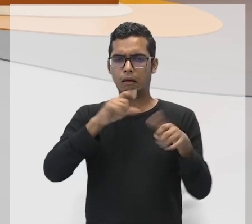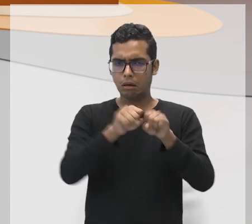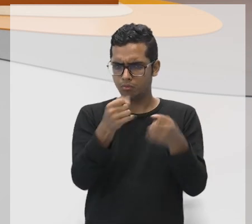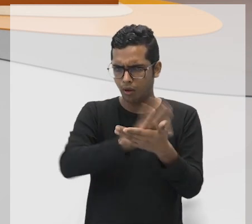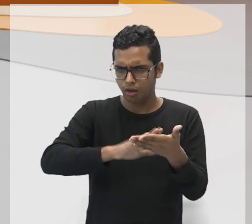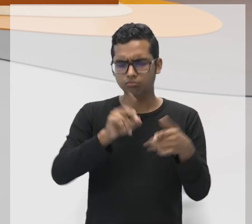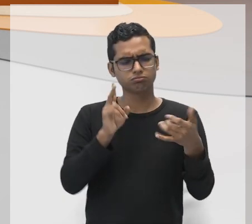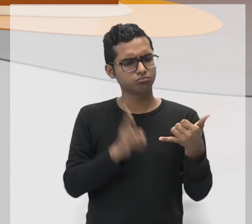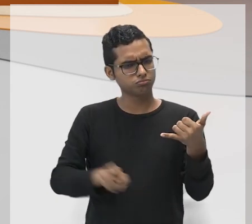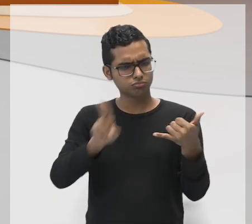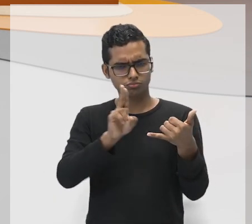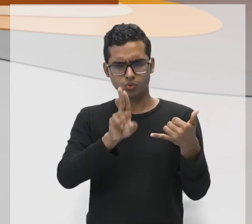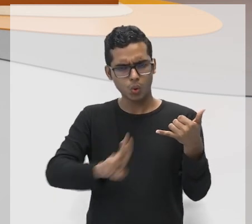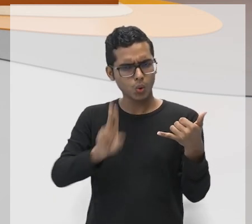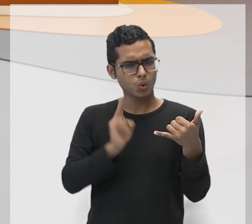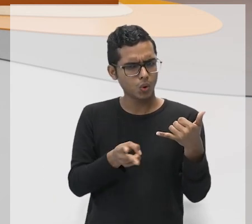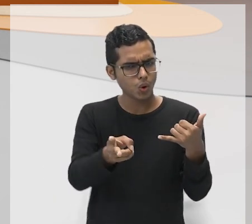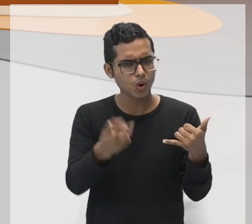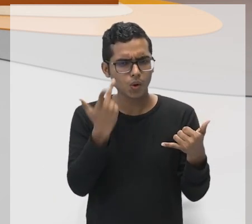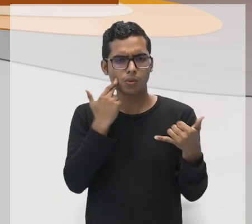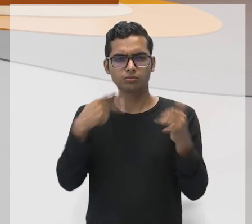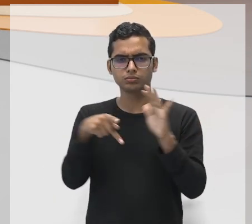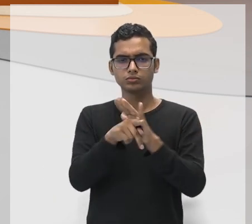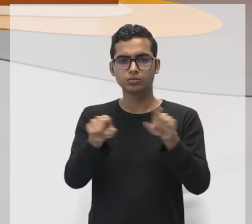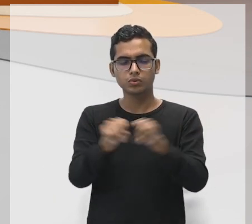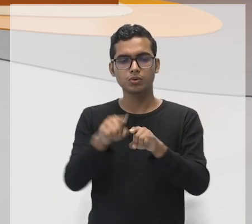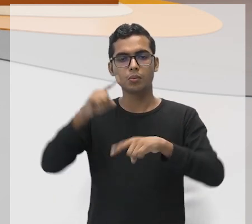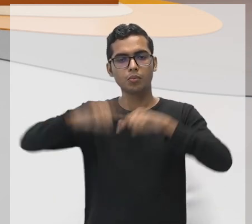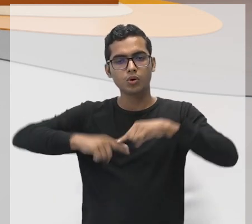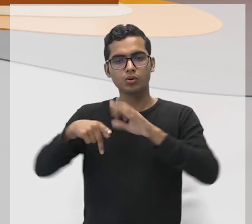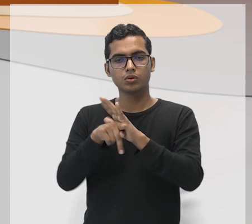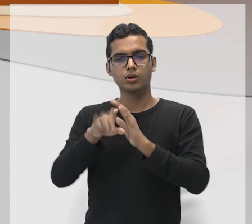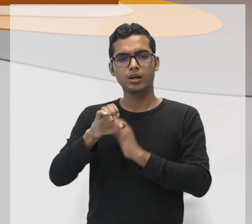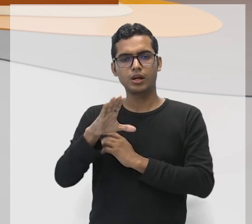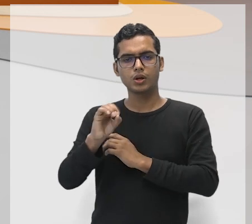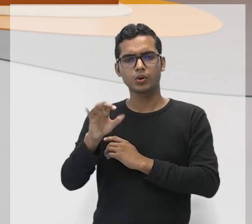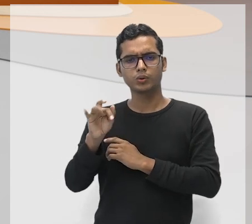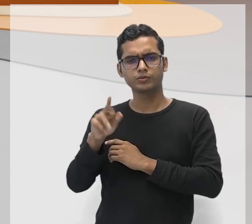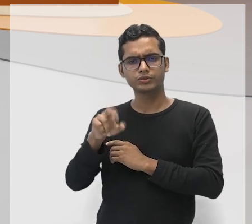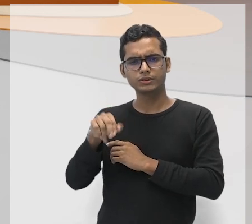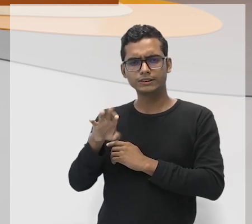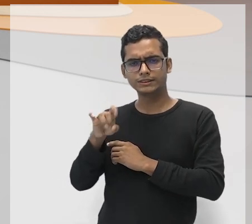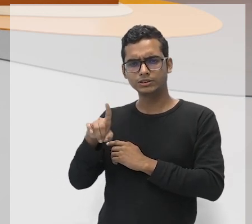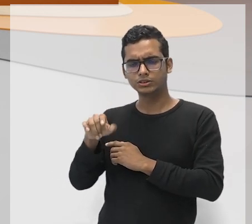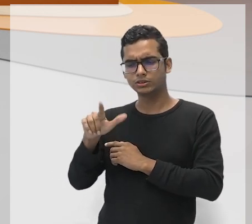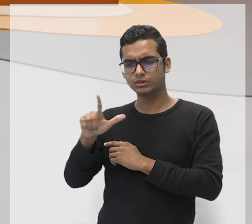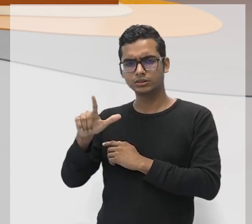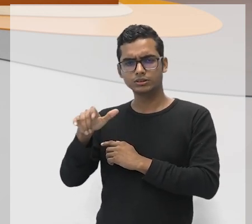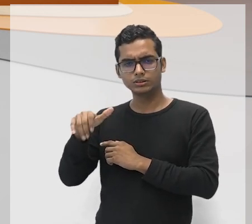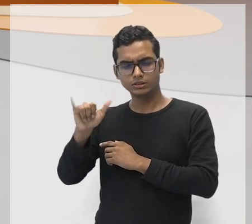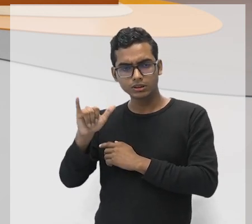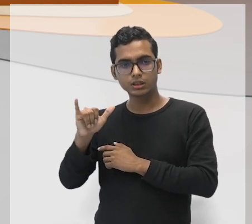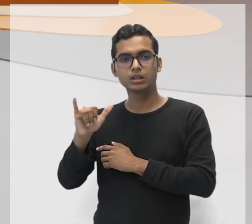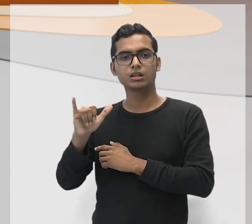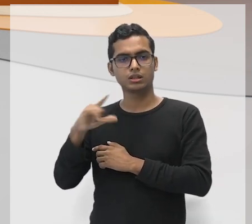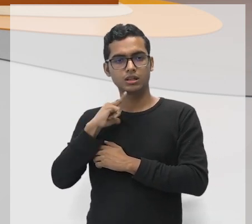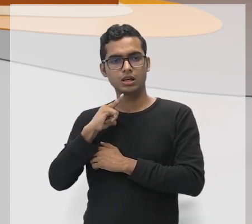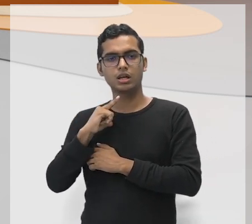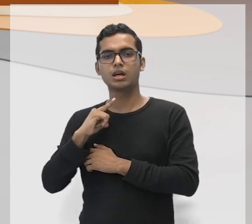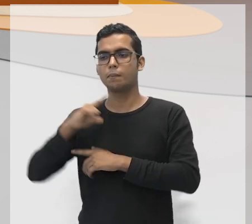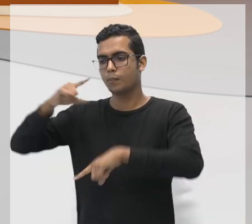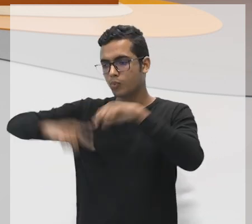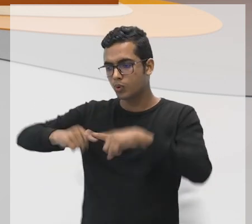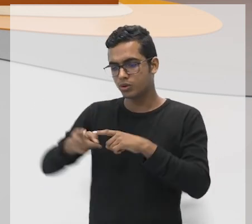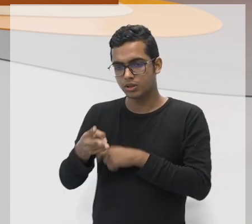ainda os produtos que são eco-friendly, que são aqueles produtos que buscam estar no mercado, atendendo